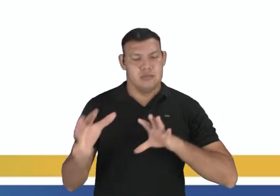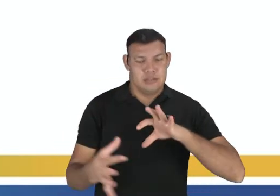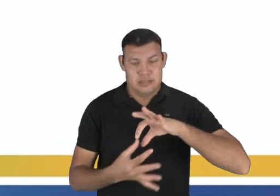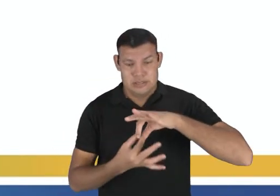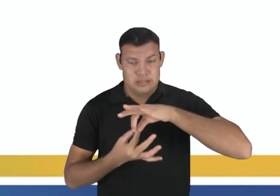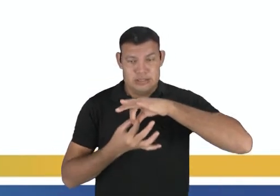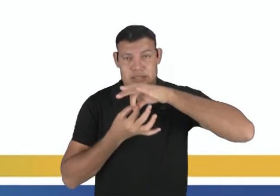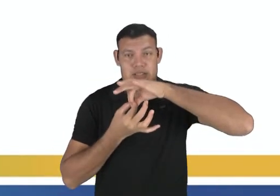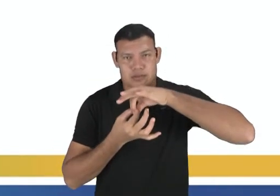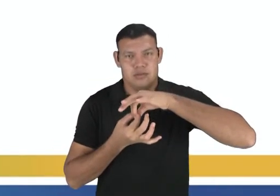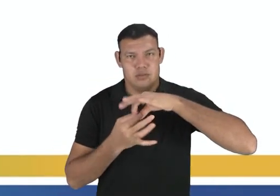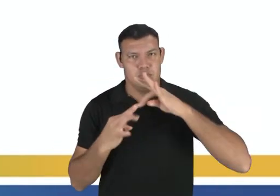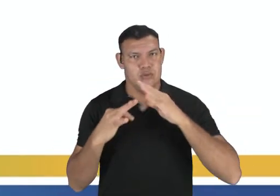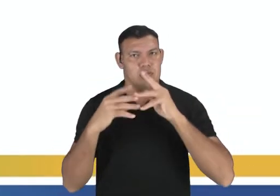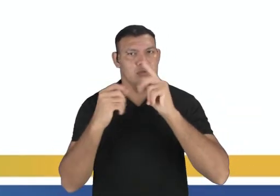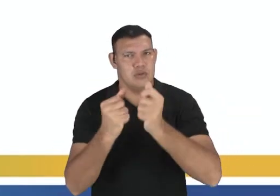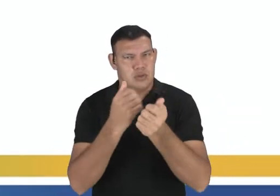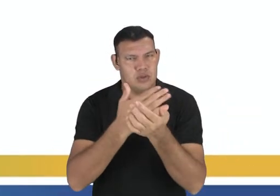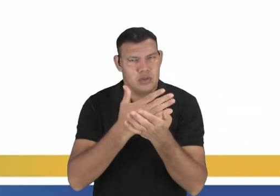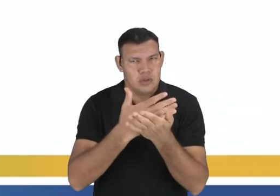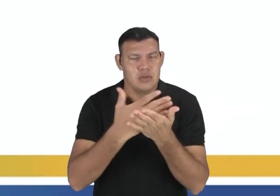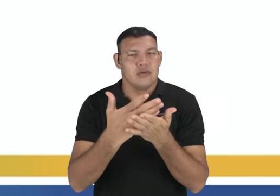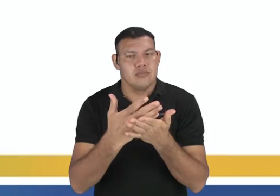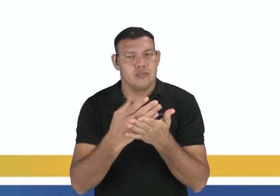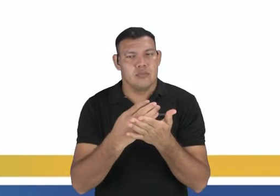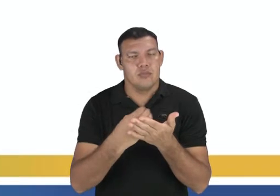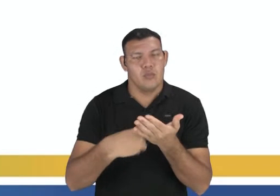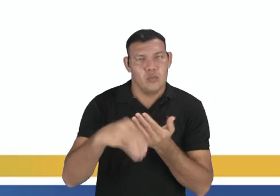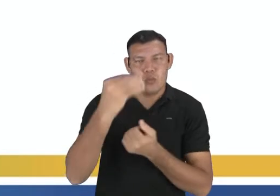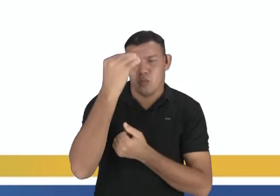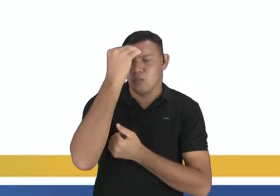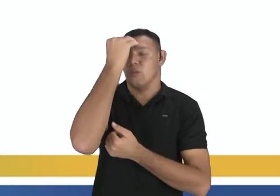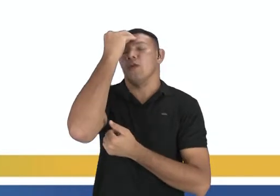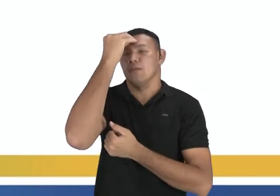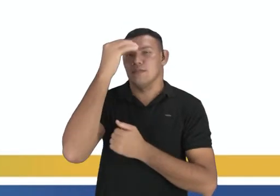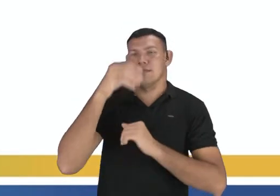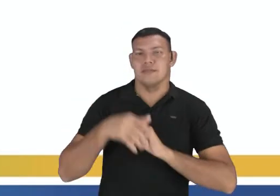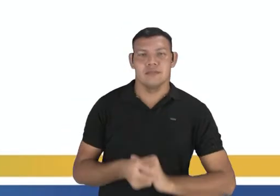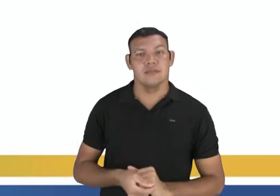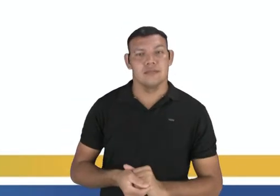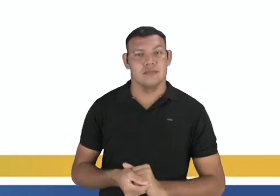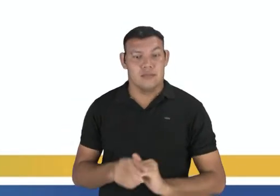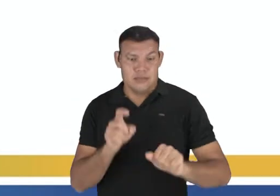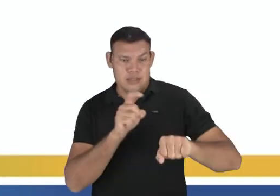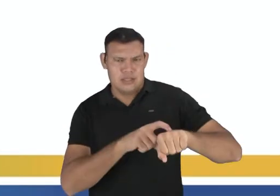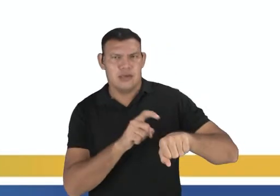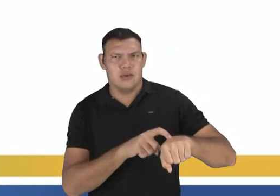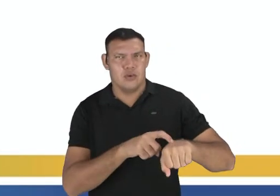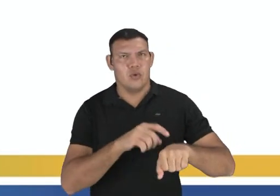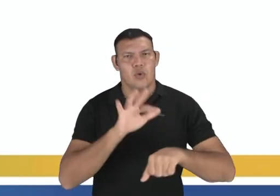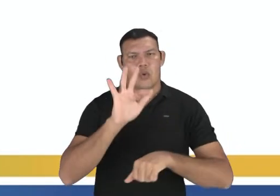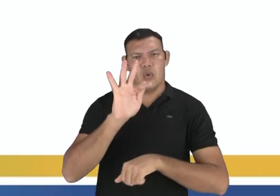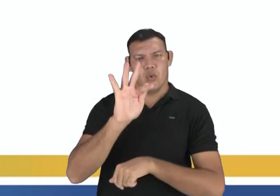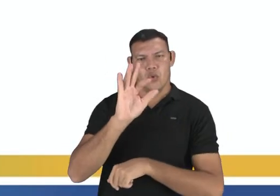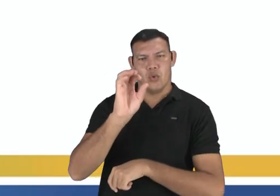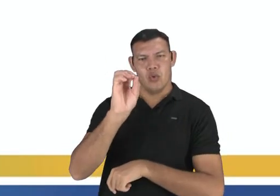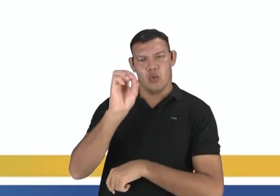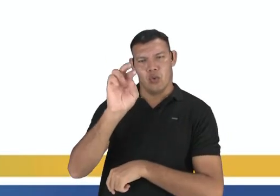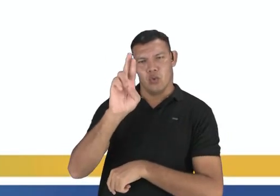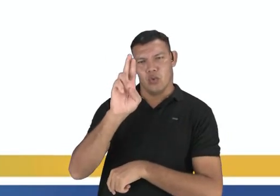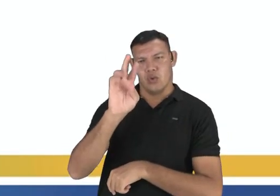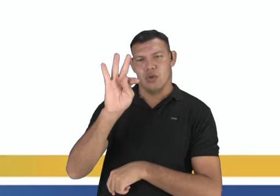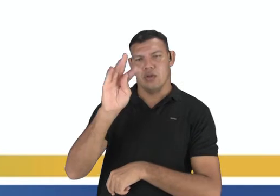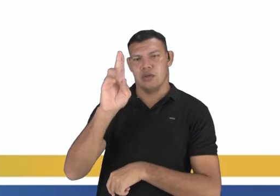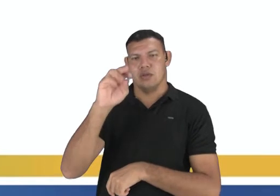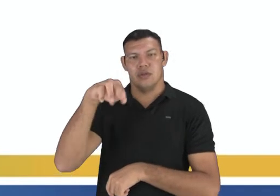tudo, iniciou-se e beijou-a na testa. Foi nesse momento que Fortunato chegou à porta.